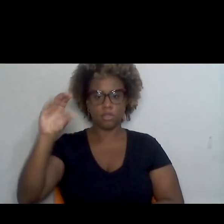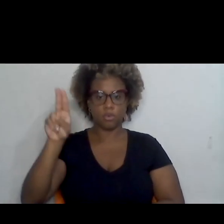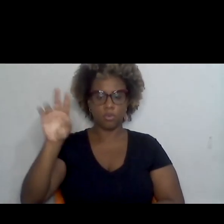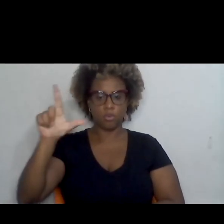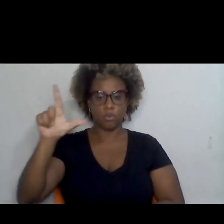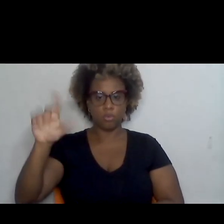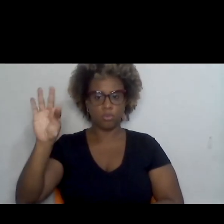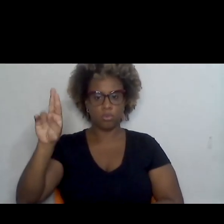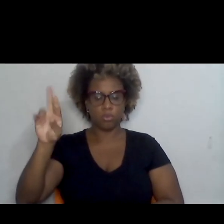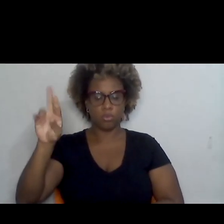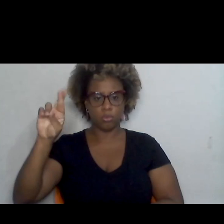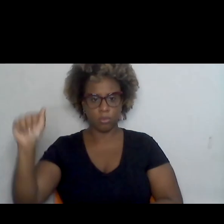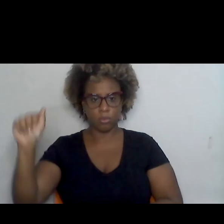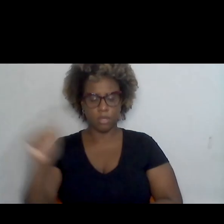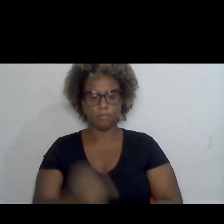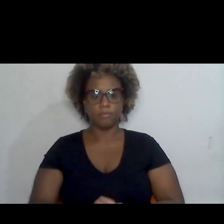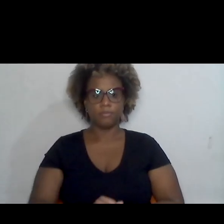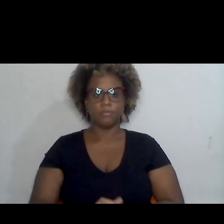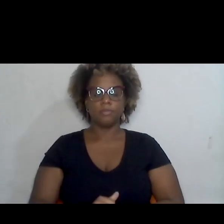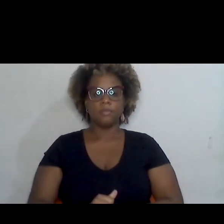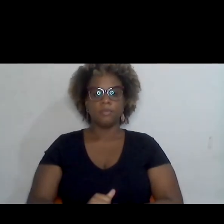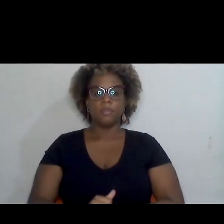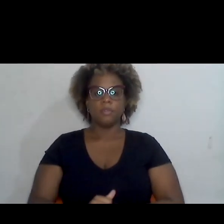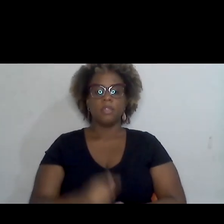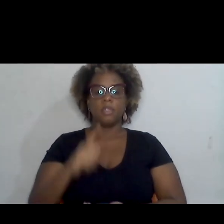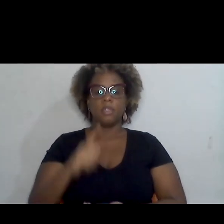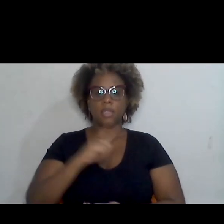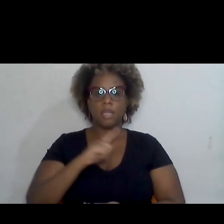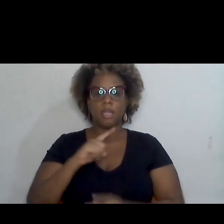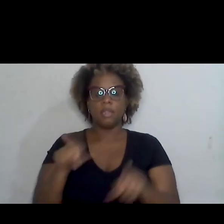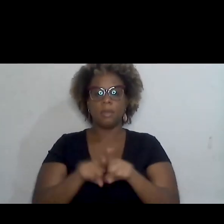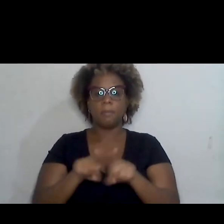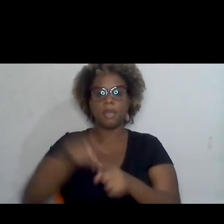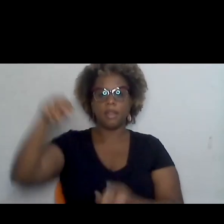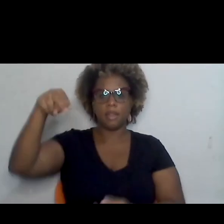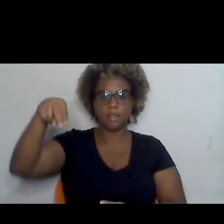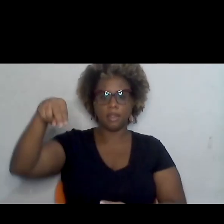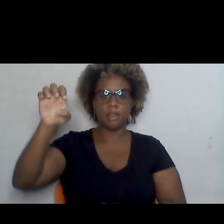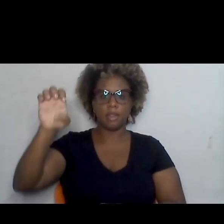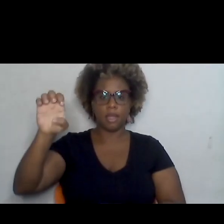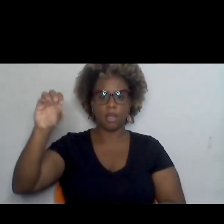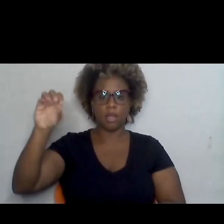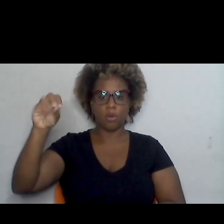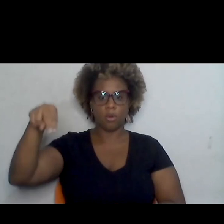existe uma demanda. Ontem, por exemplo, a Neo Energia, que está lançando um edital, mais uma vez,